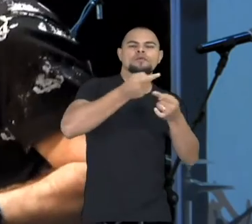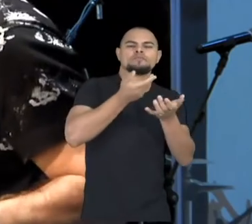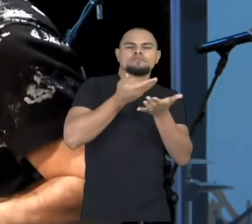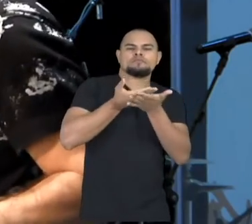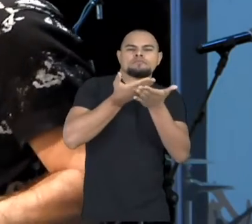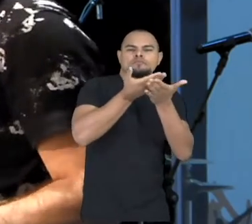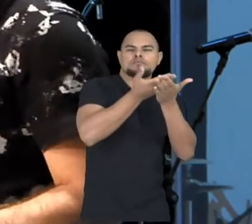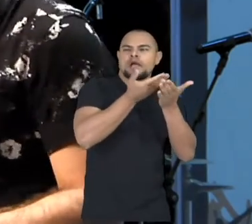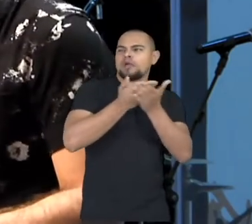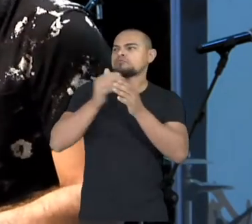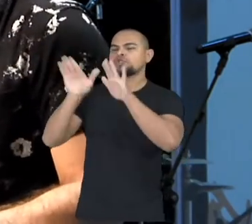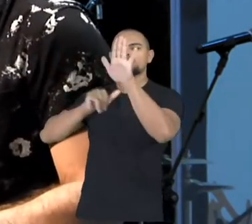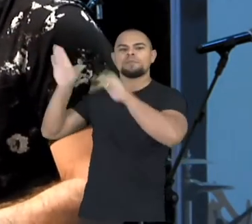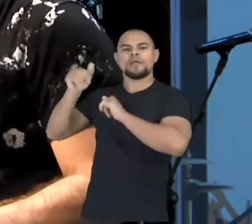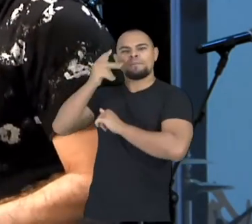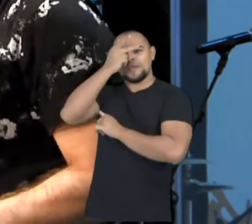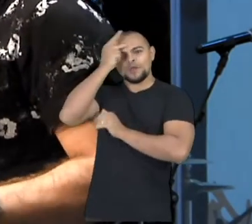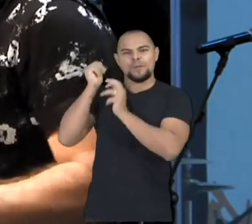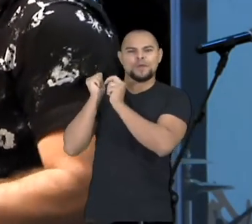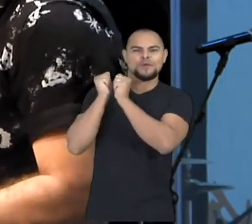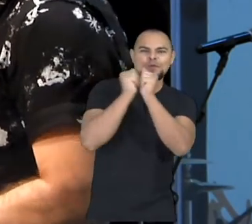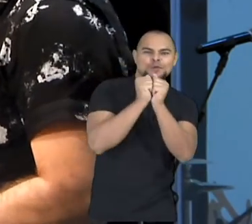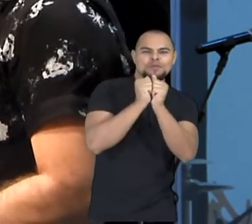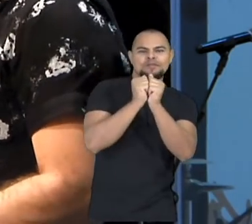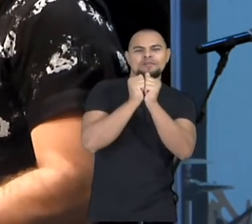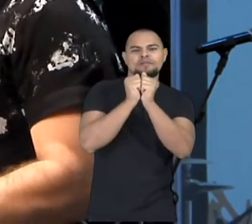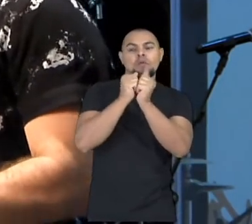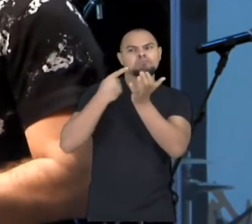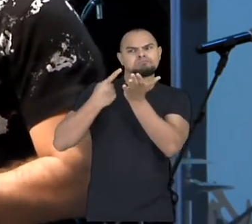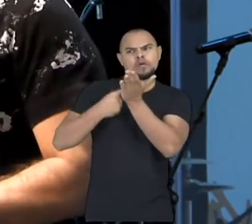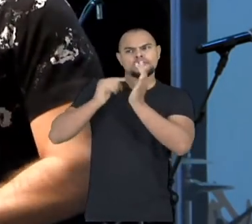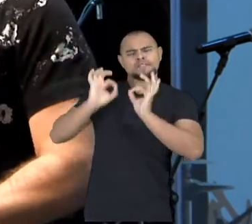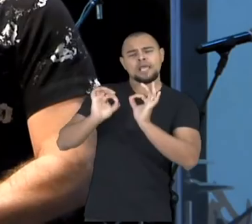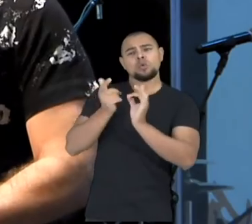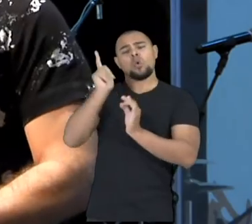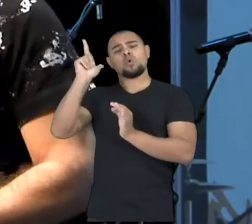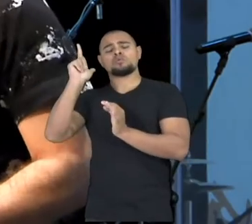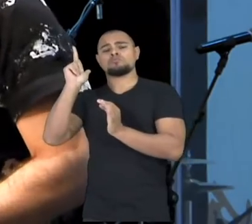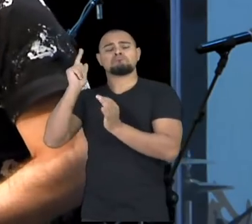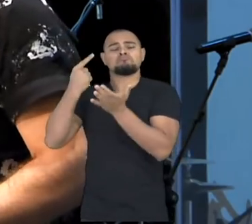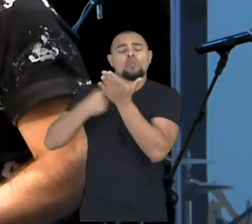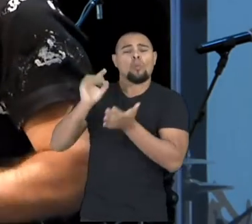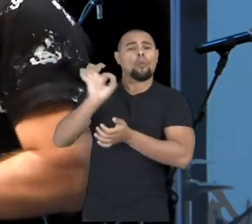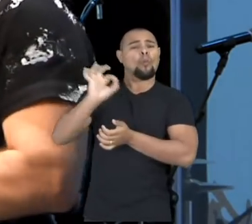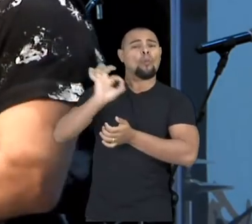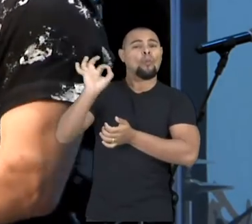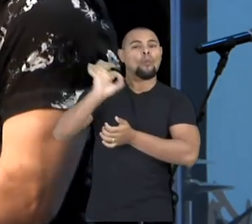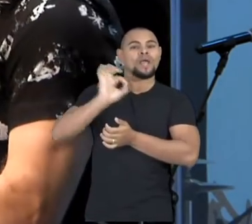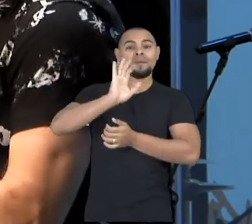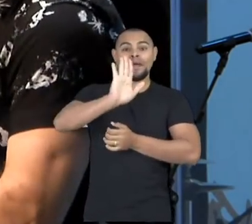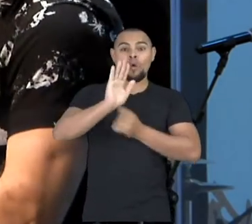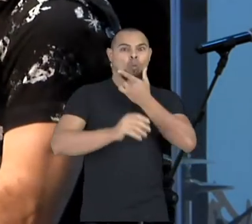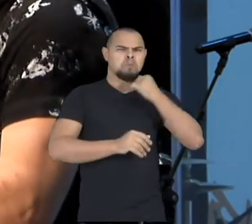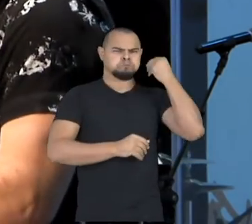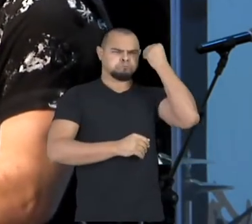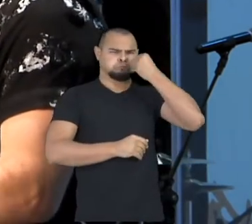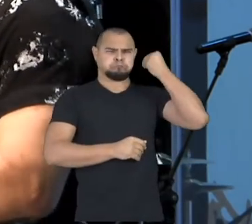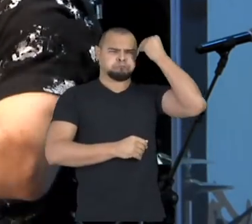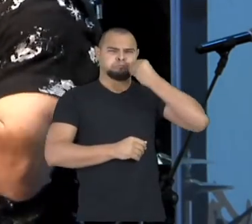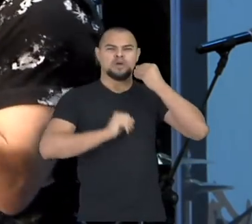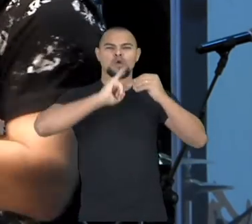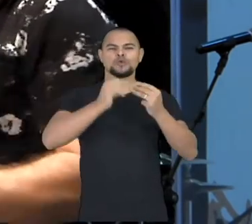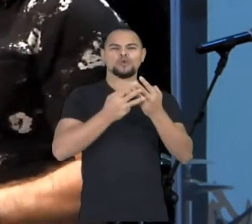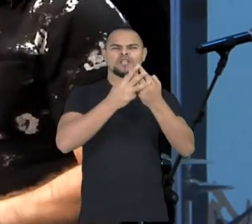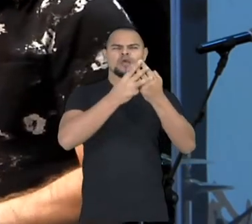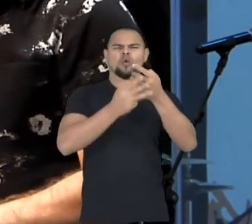levar pessoas. Alguns planos deram certo, outros não. Mas, quando eu cheguei lá, o guia, um experiente judeu, já